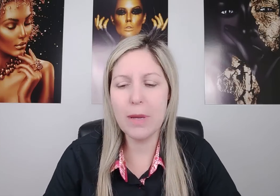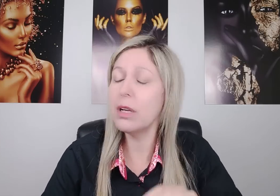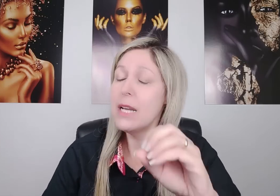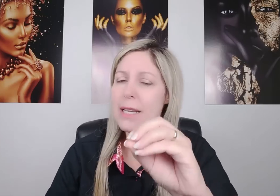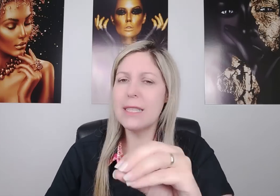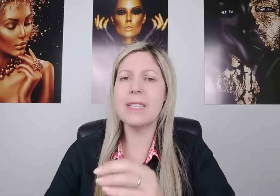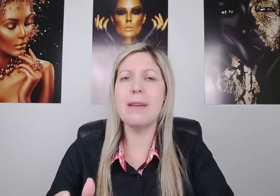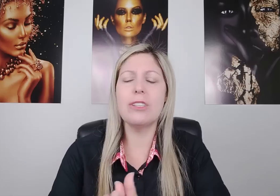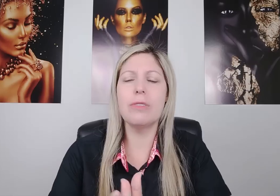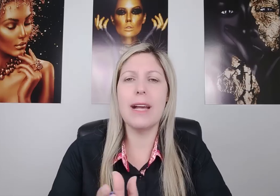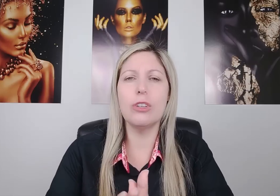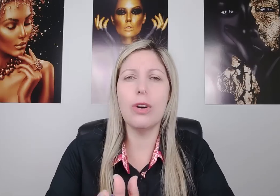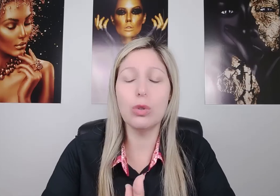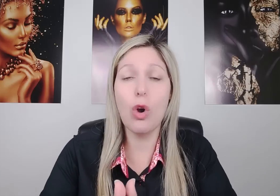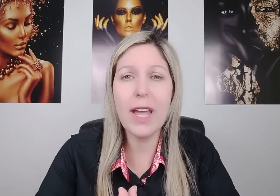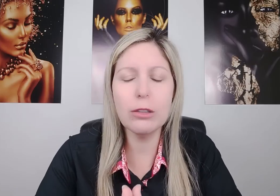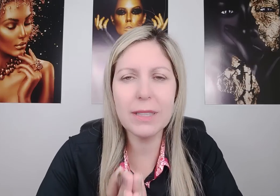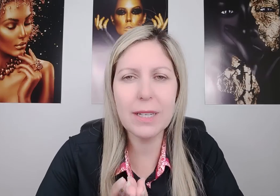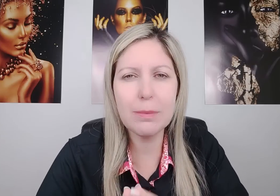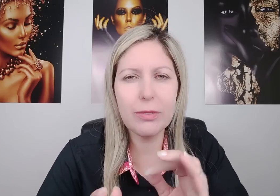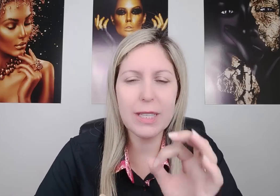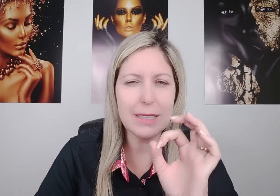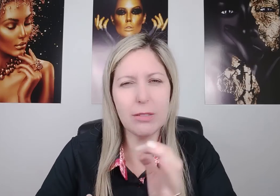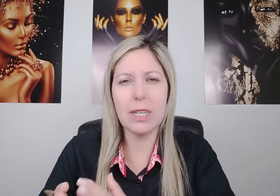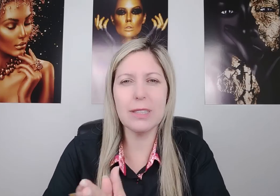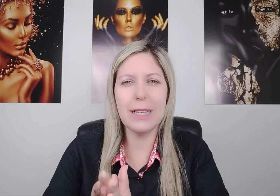esse momento. E assim que saem mais novidades, eu volto correndo